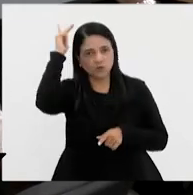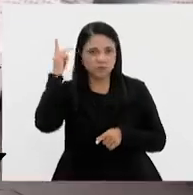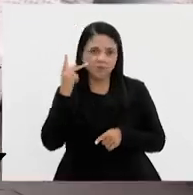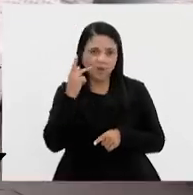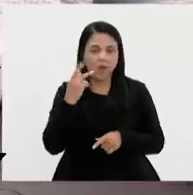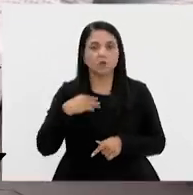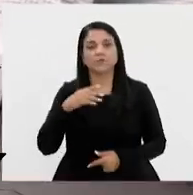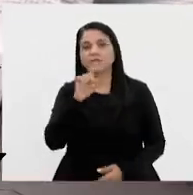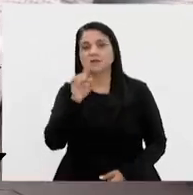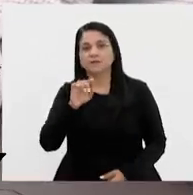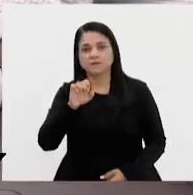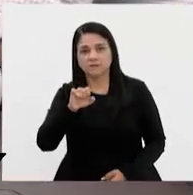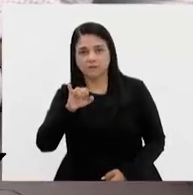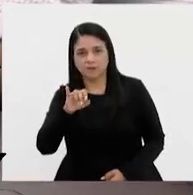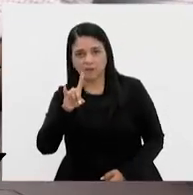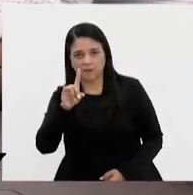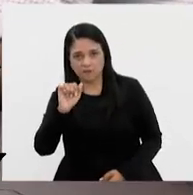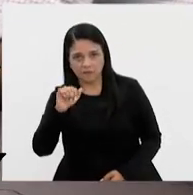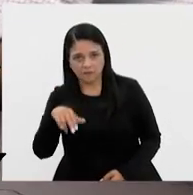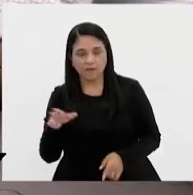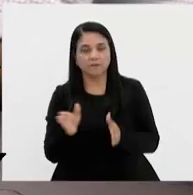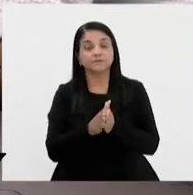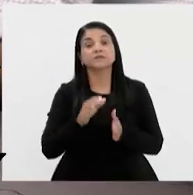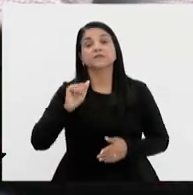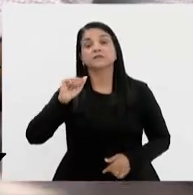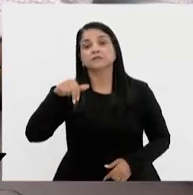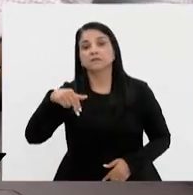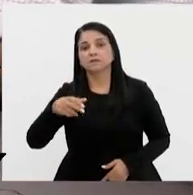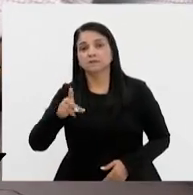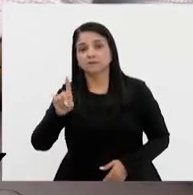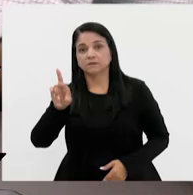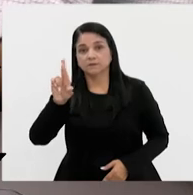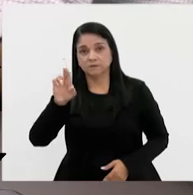deputado André Siciliano, que era aquela